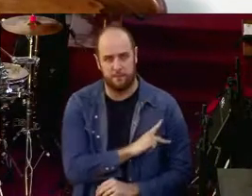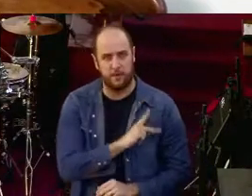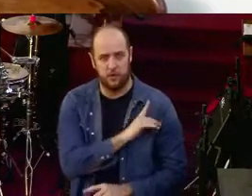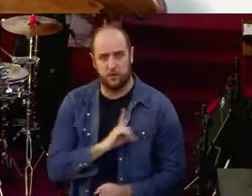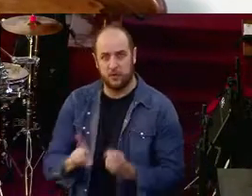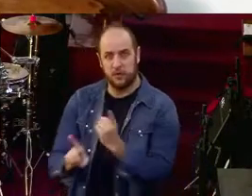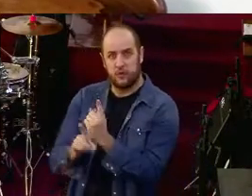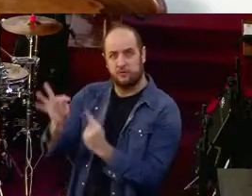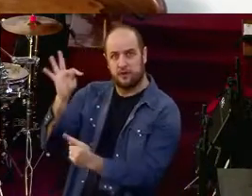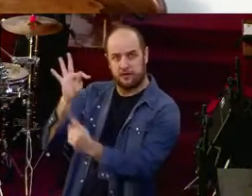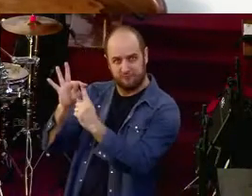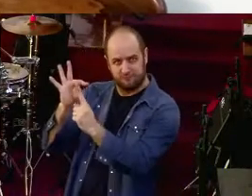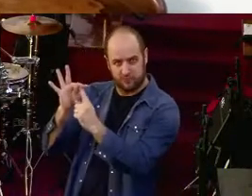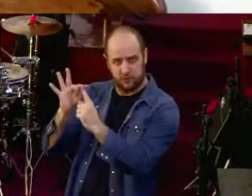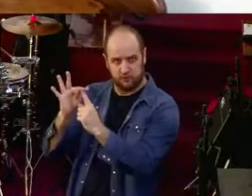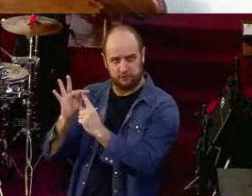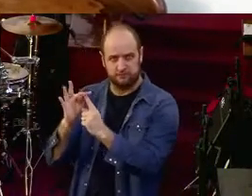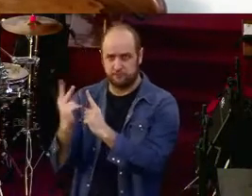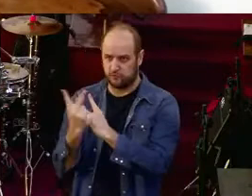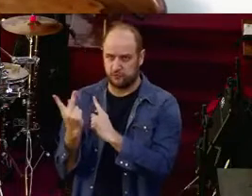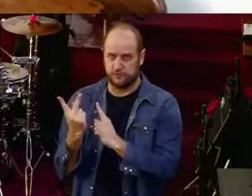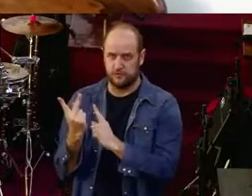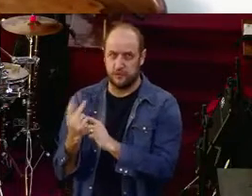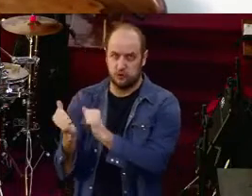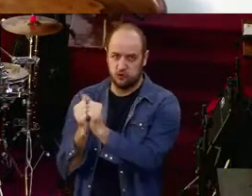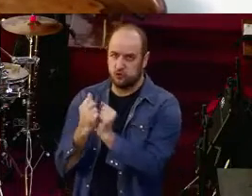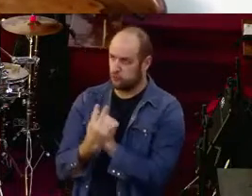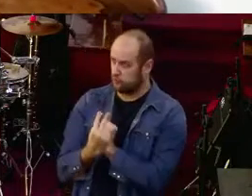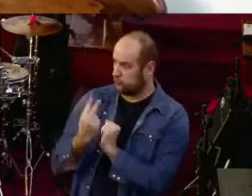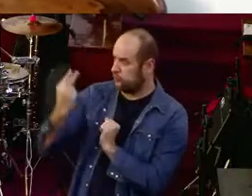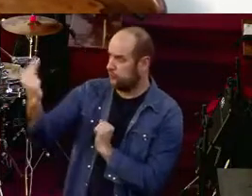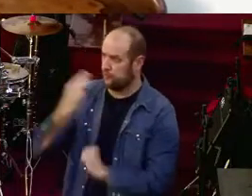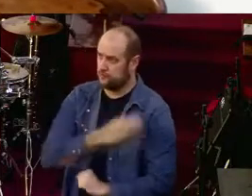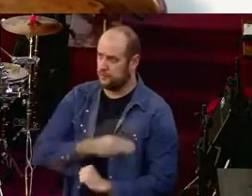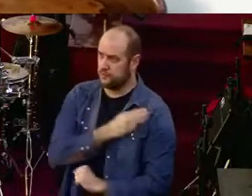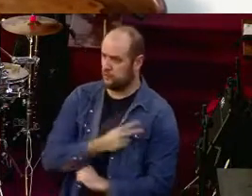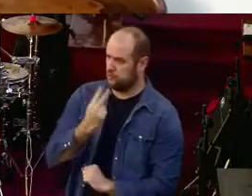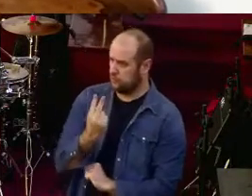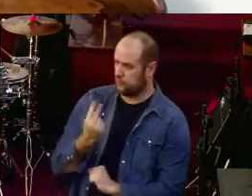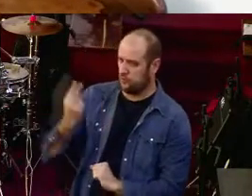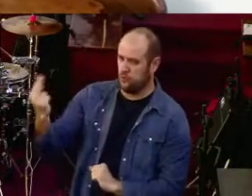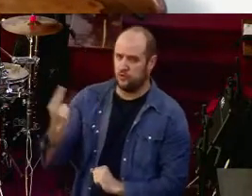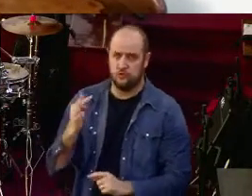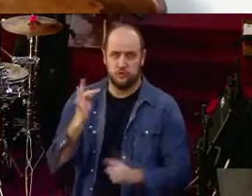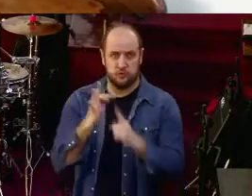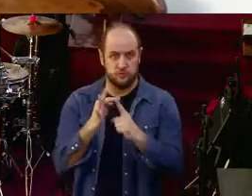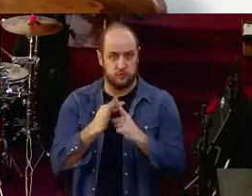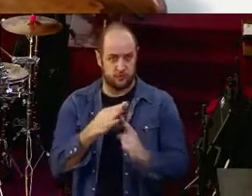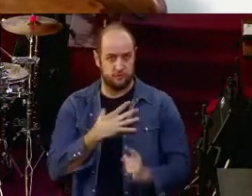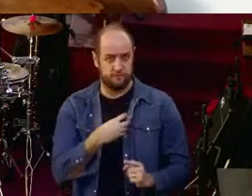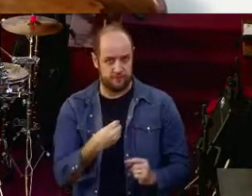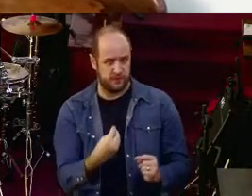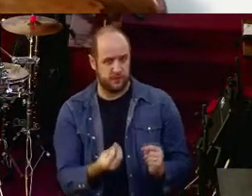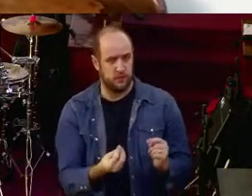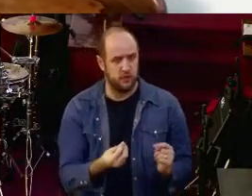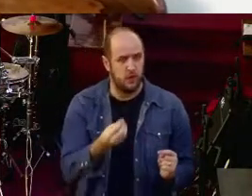Timóteo e levou Timóteo para a missão, Timóteo que era filho de uma judia e de um